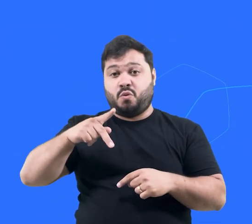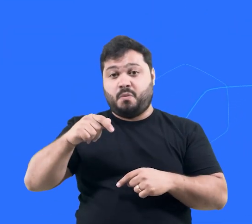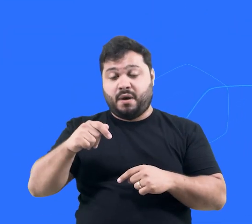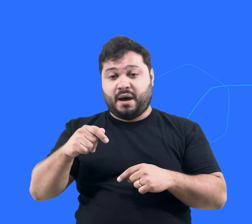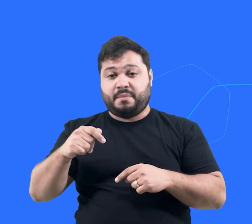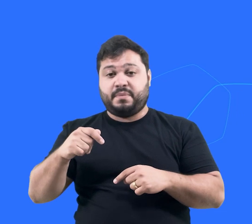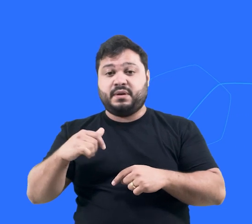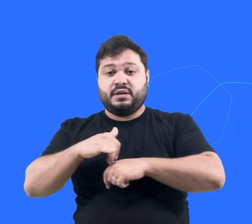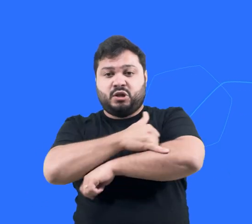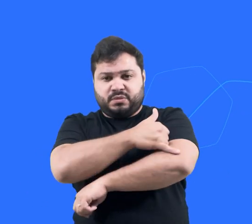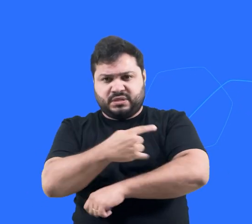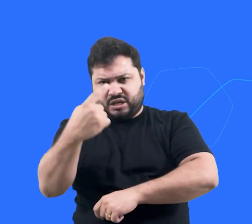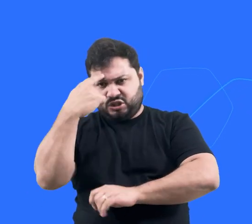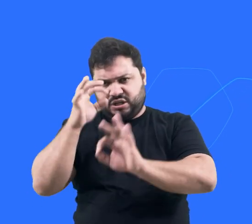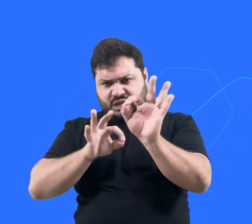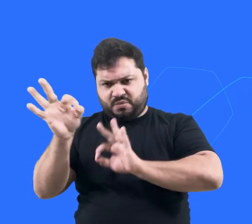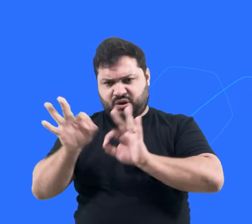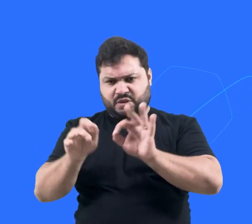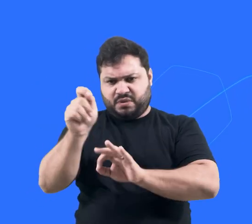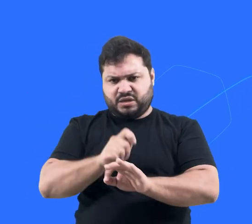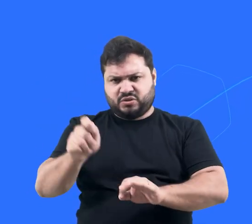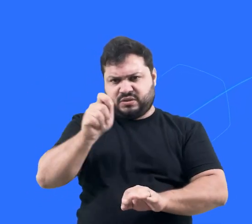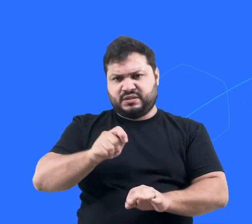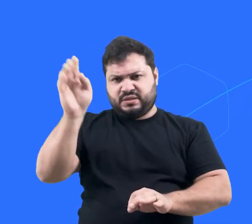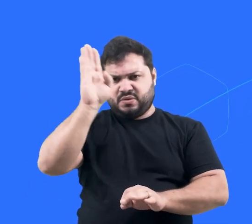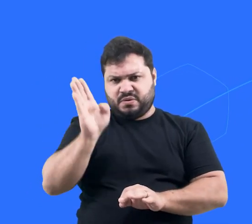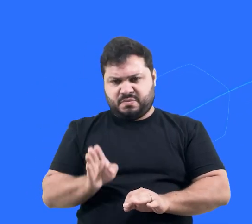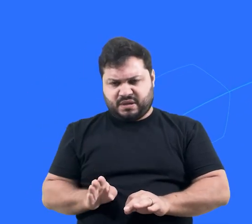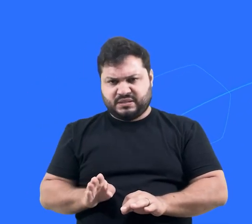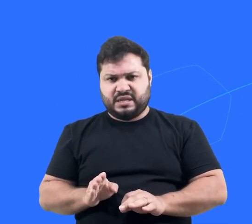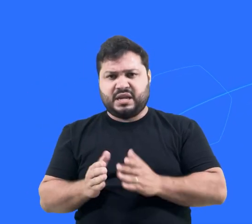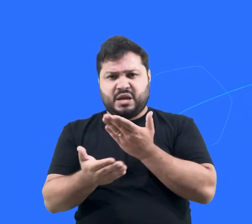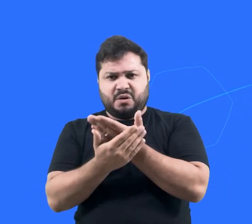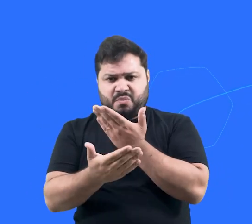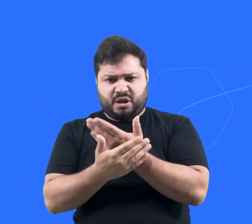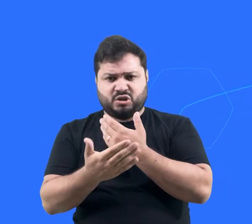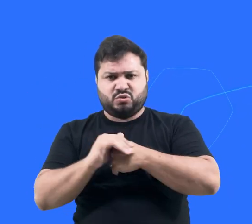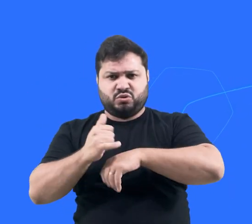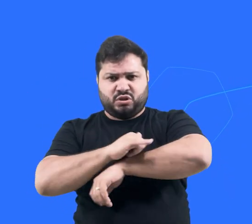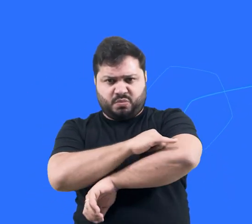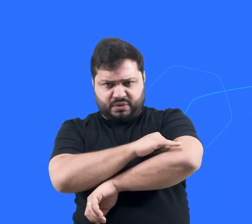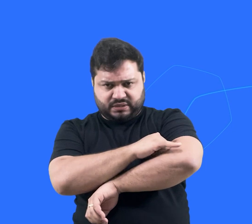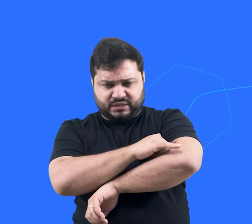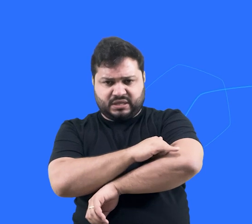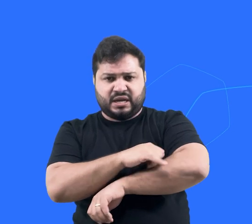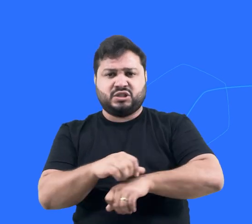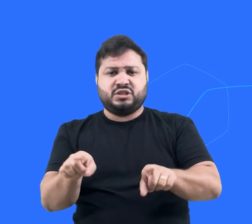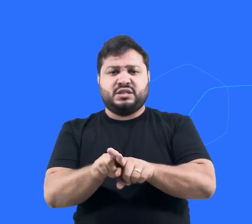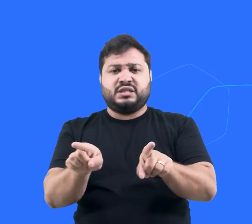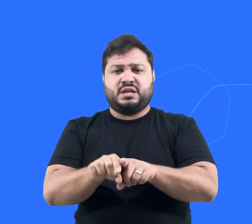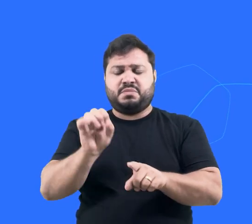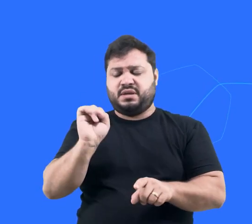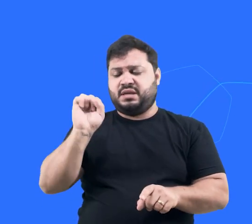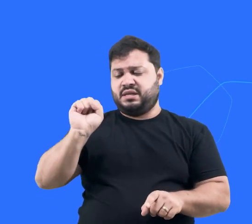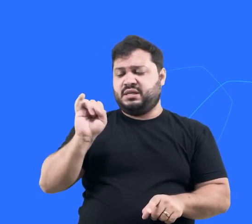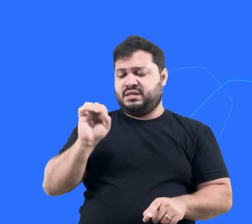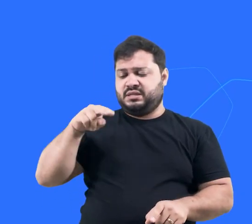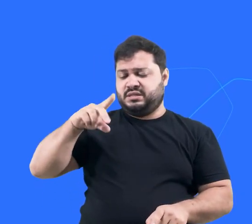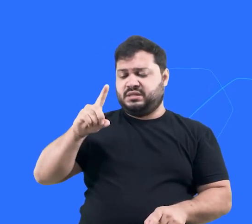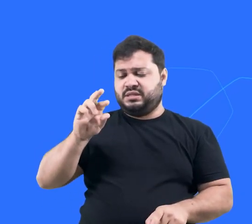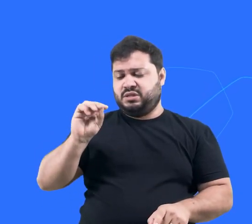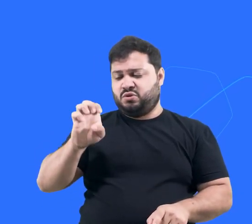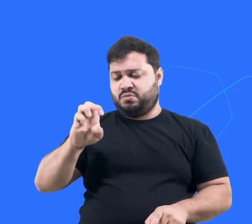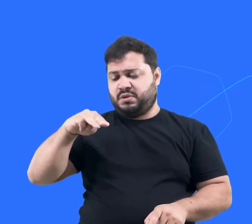da obesidade elaborado pela Associação Brasileira para Estudo da Obesidade e Síndrome Metabólica,